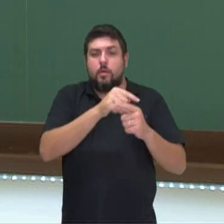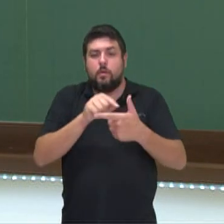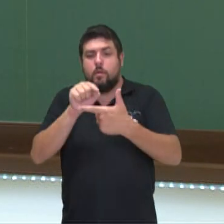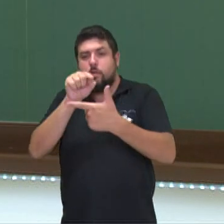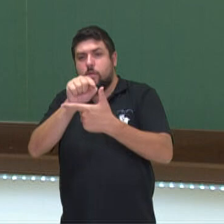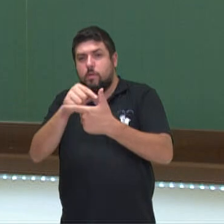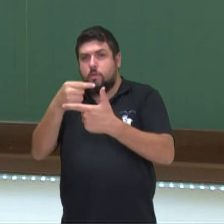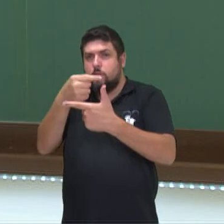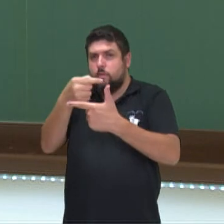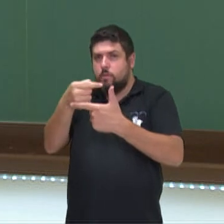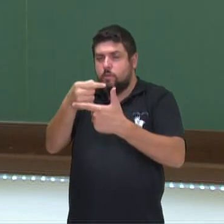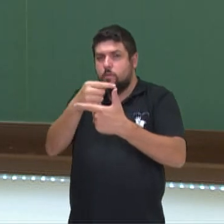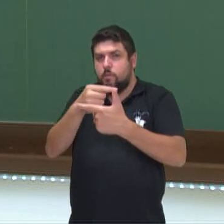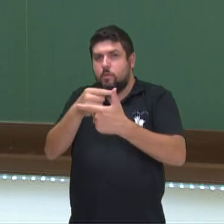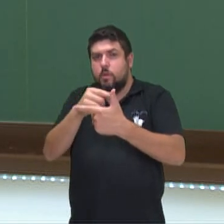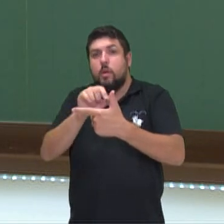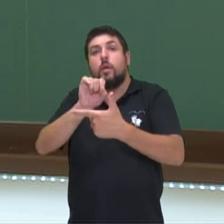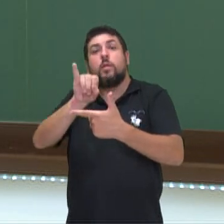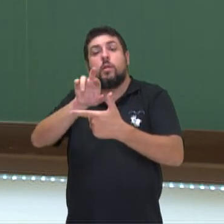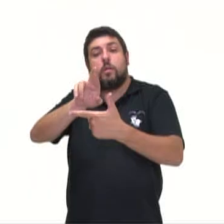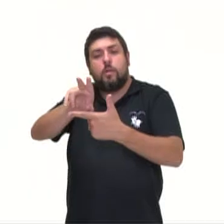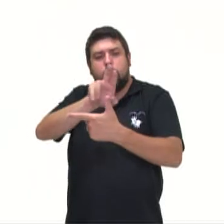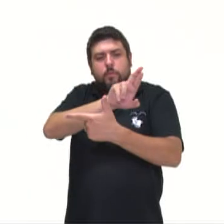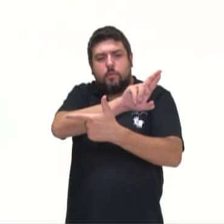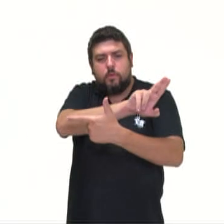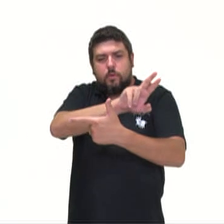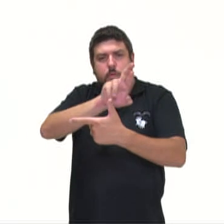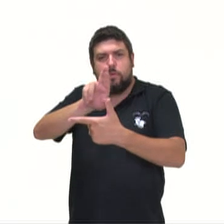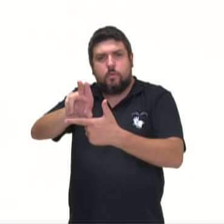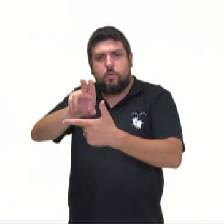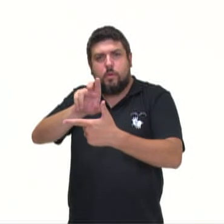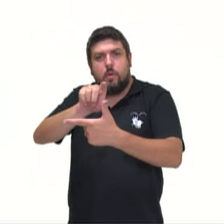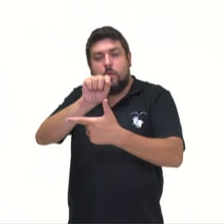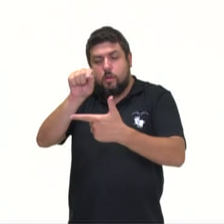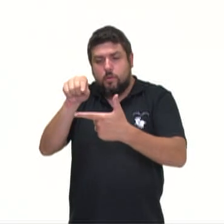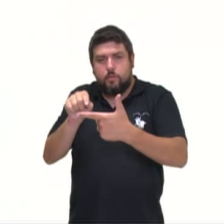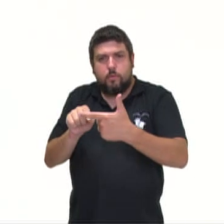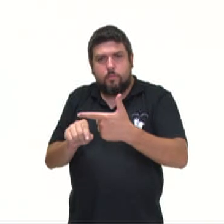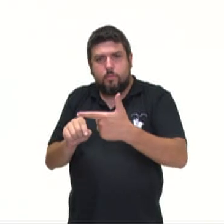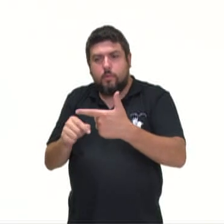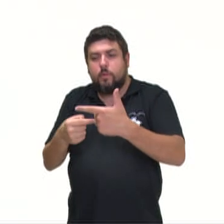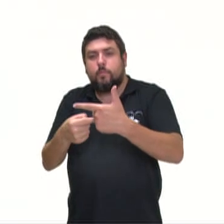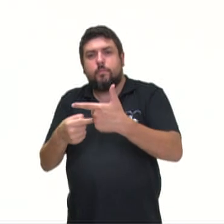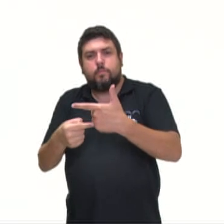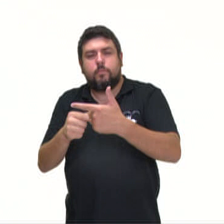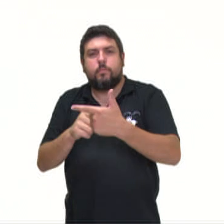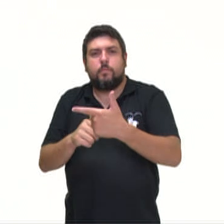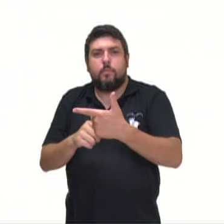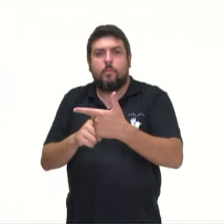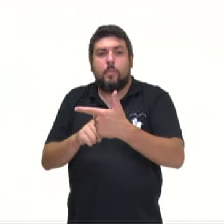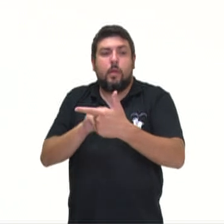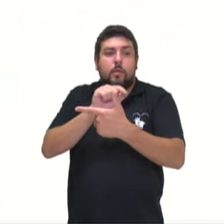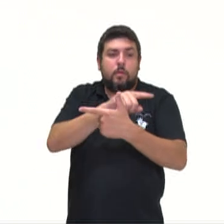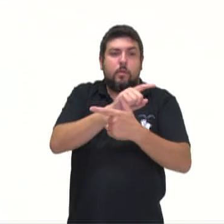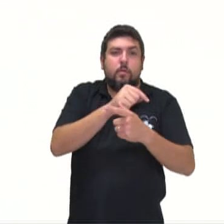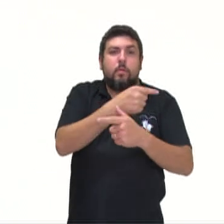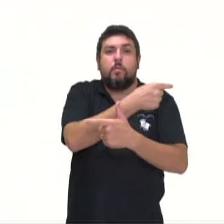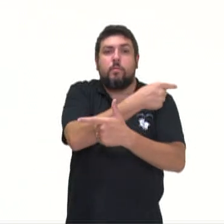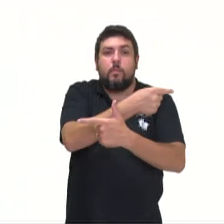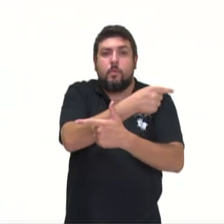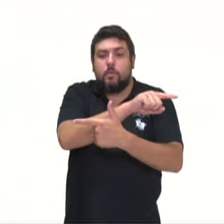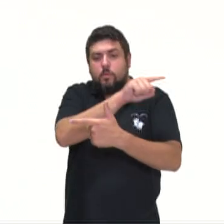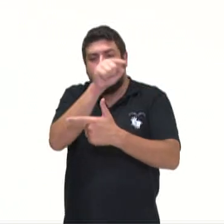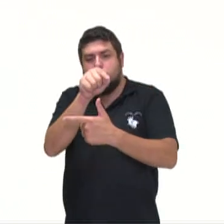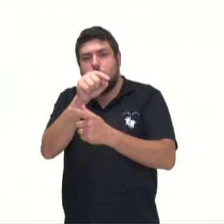menos 5, menos 6. E menos 30 dividido por mais 5, menos 6 também.